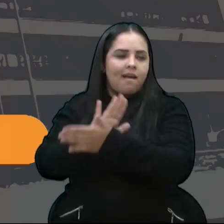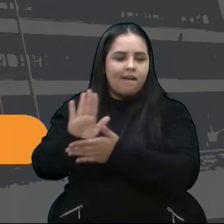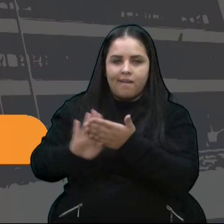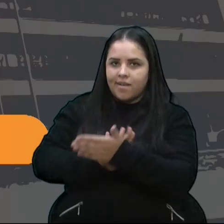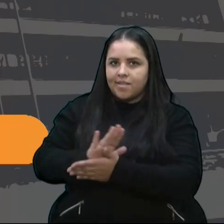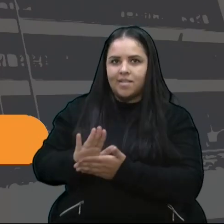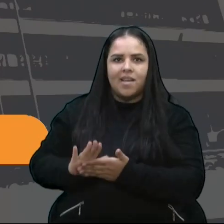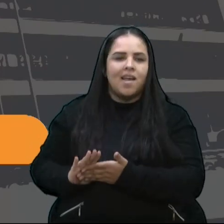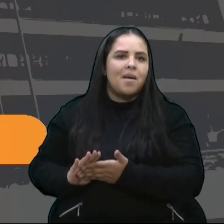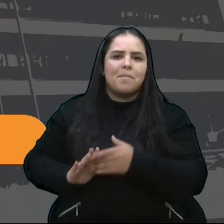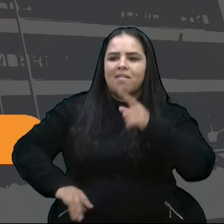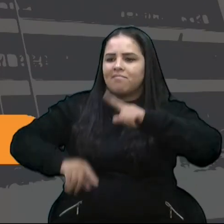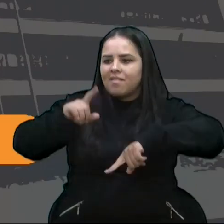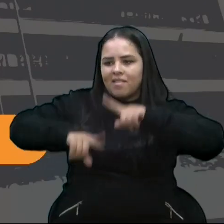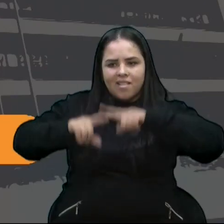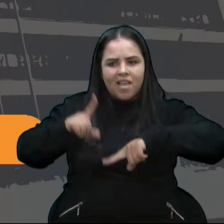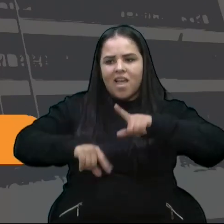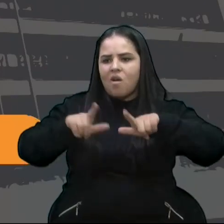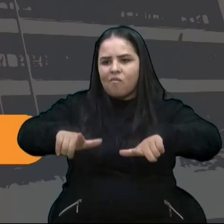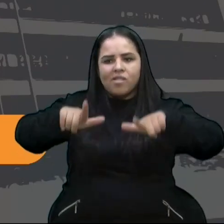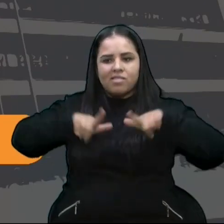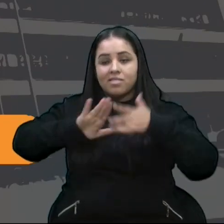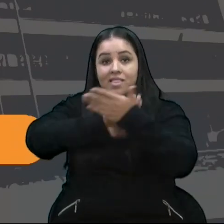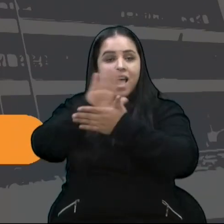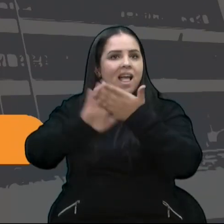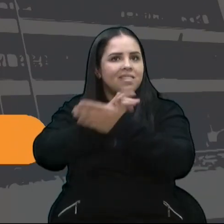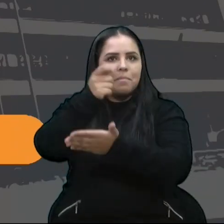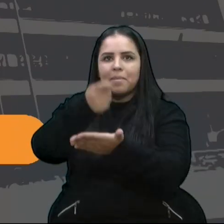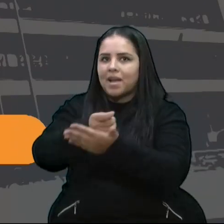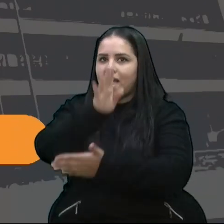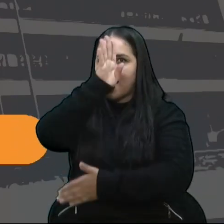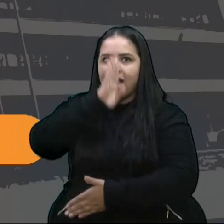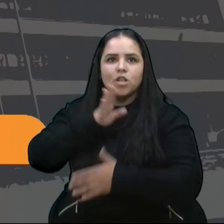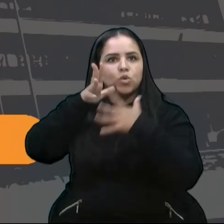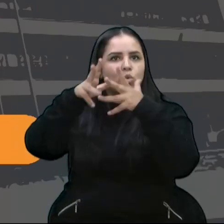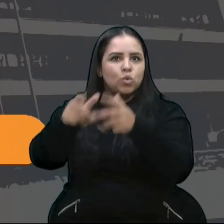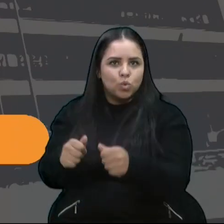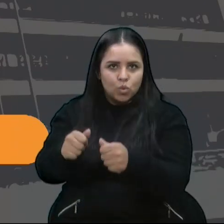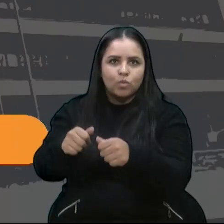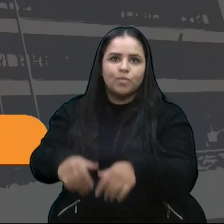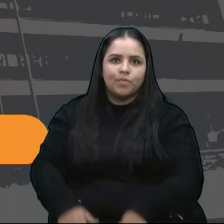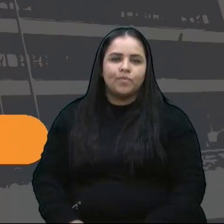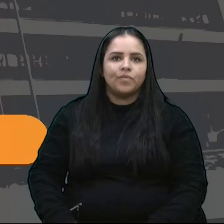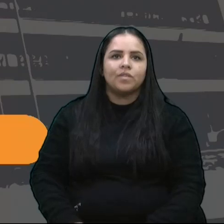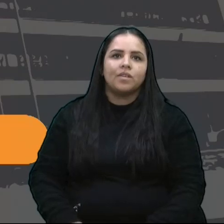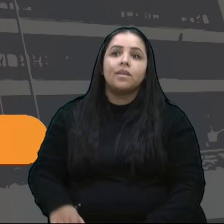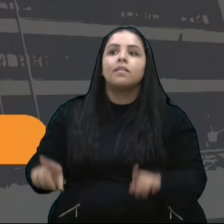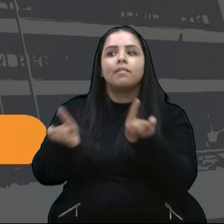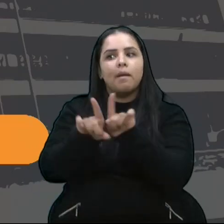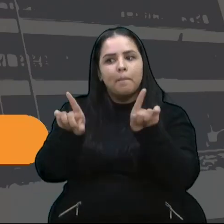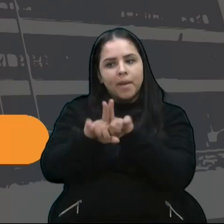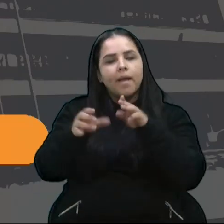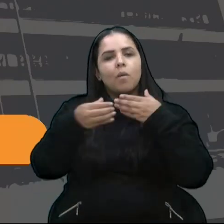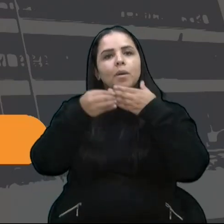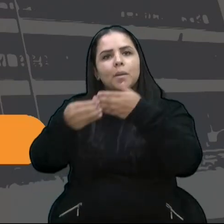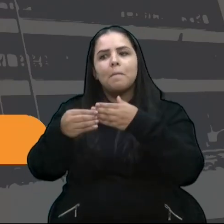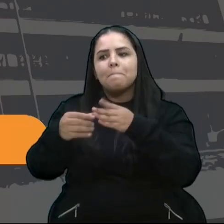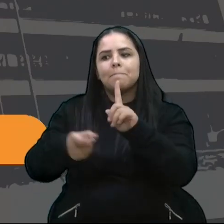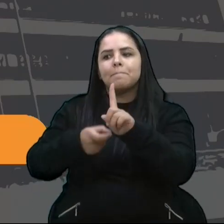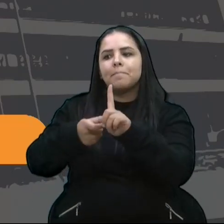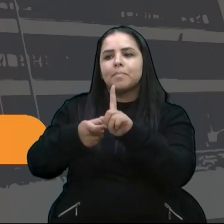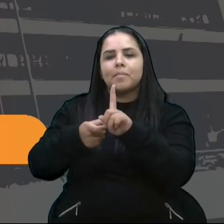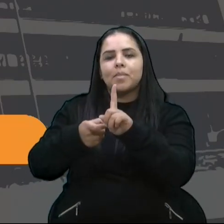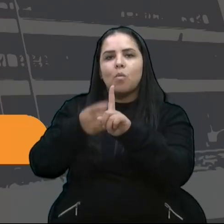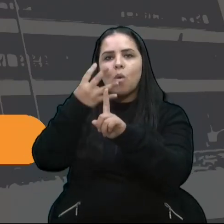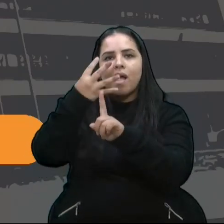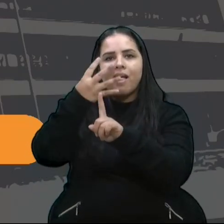material didático, nem certificado, nada. E a gente ainda fez um acompanhamento com eles por mais 4 meses.